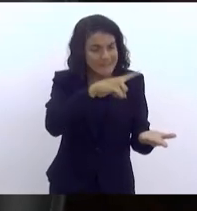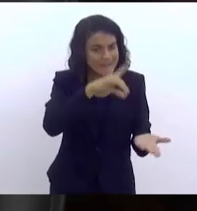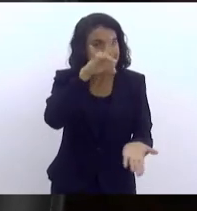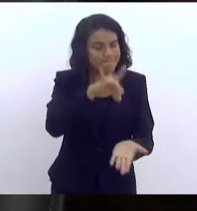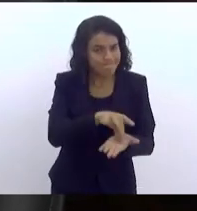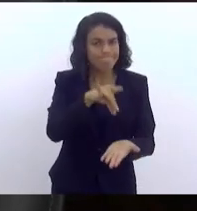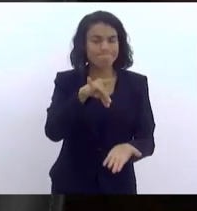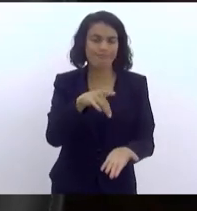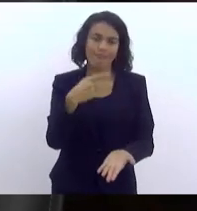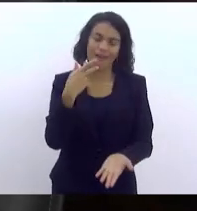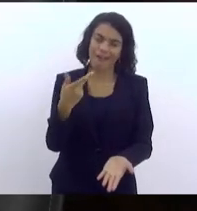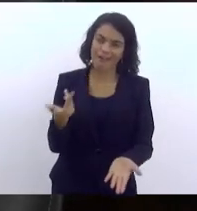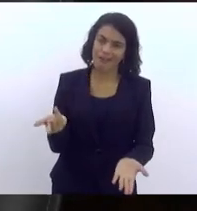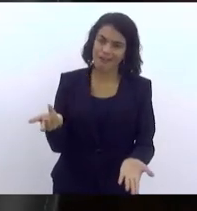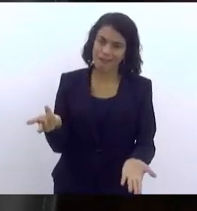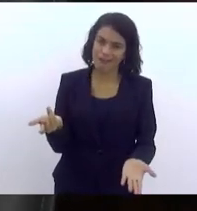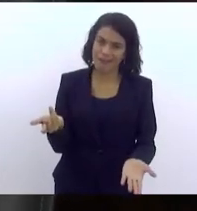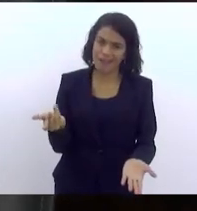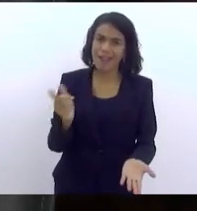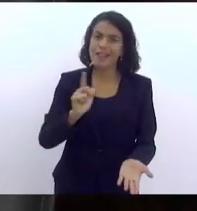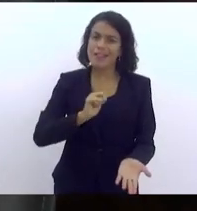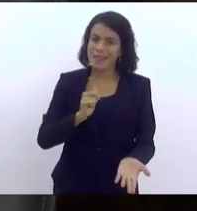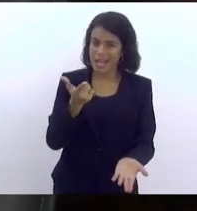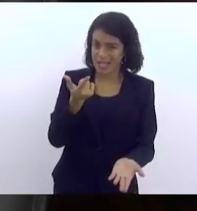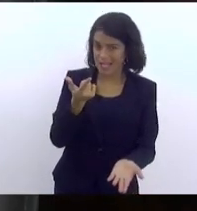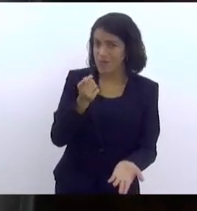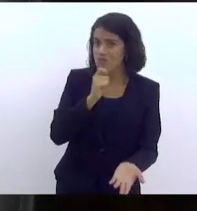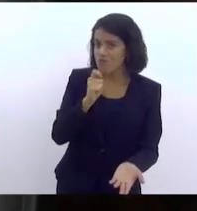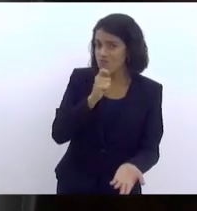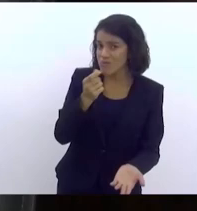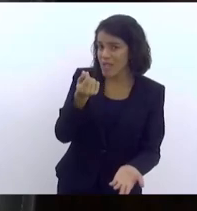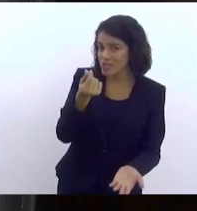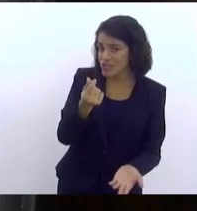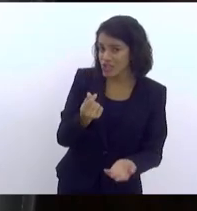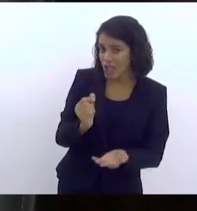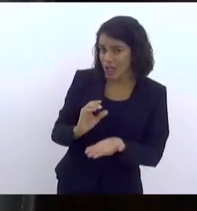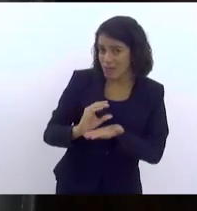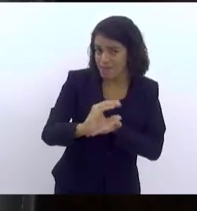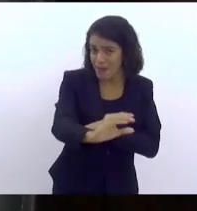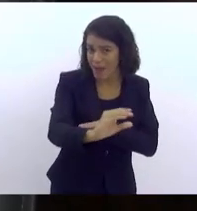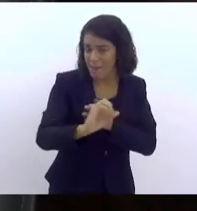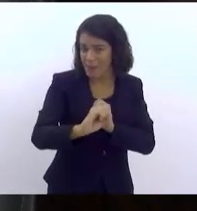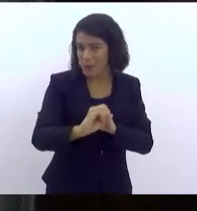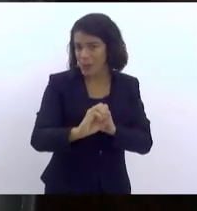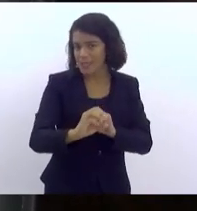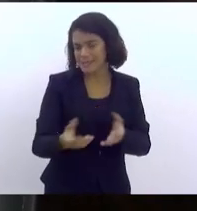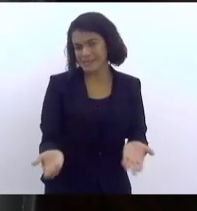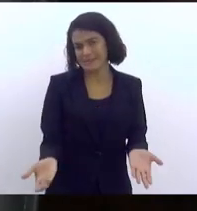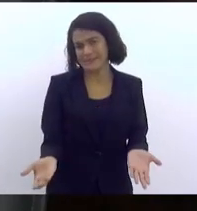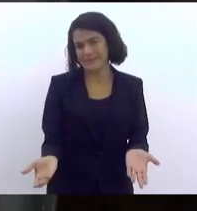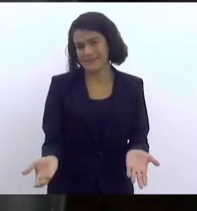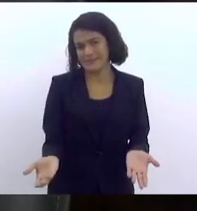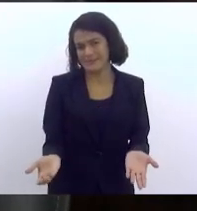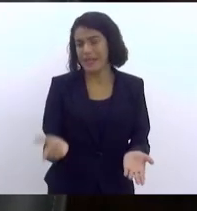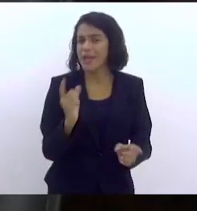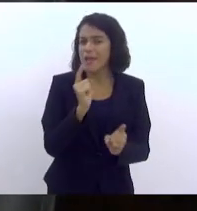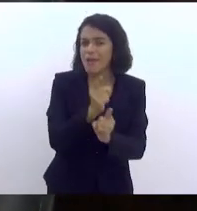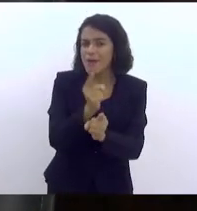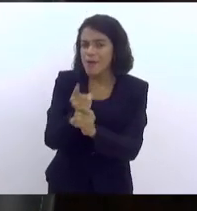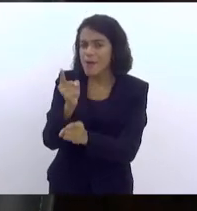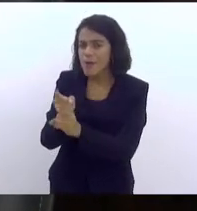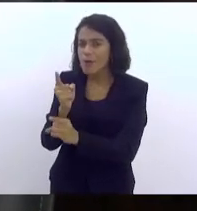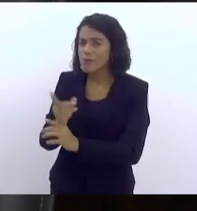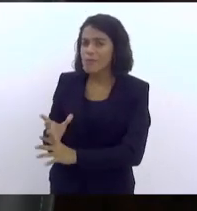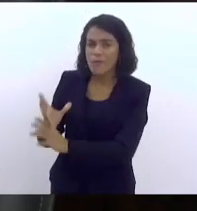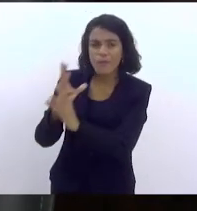dizer que tem dinheiro que não tem dinheiro para educação encontramos aqui uma